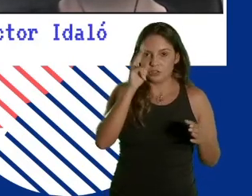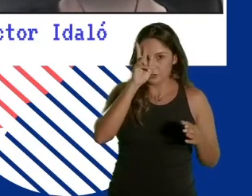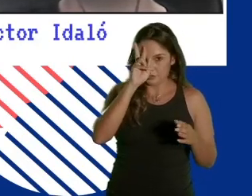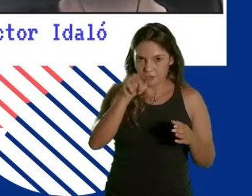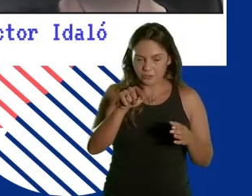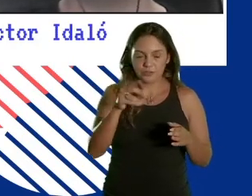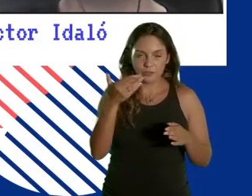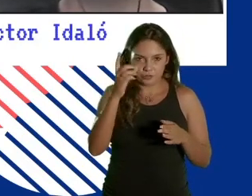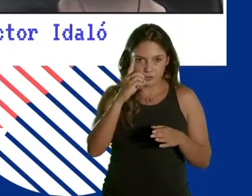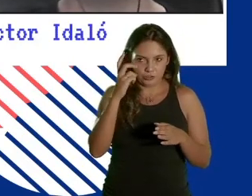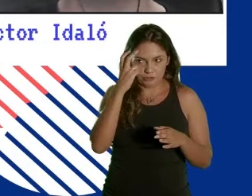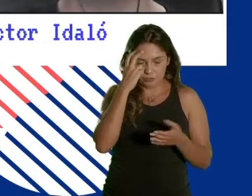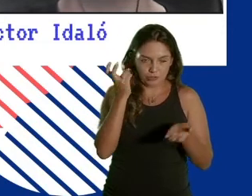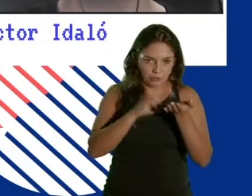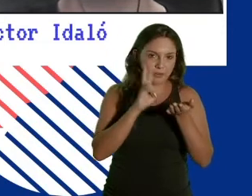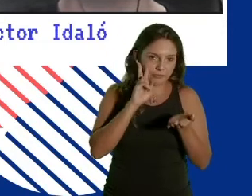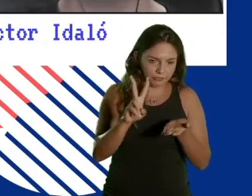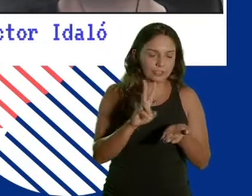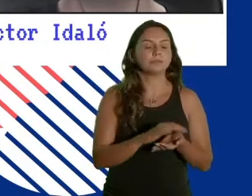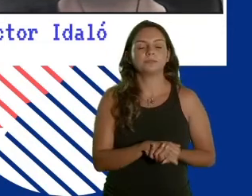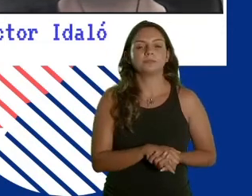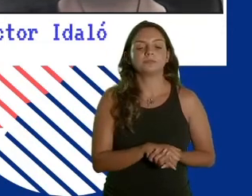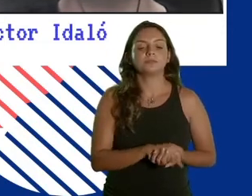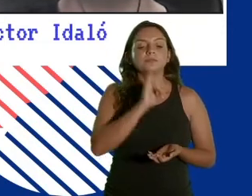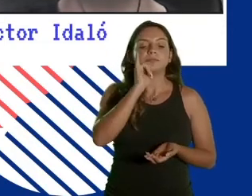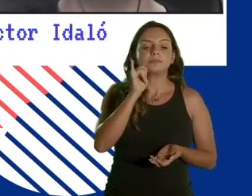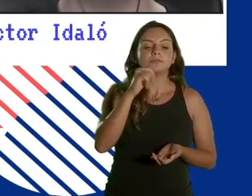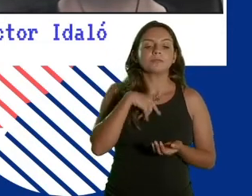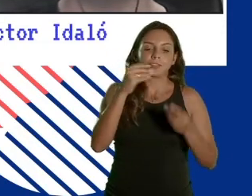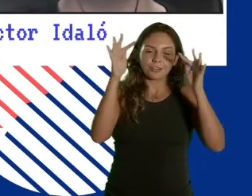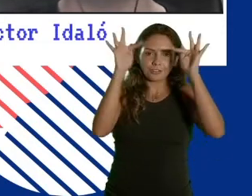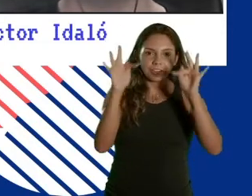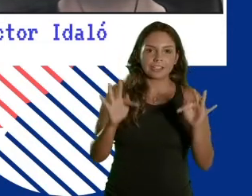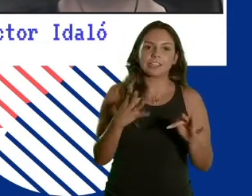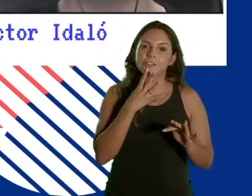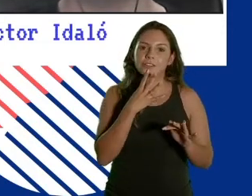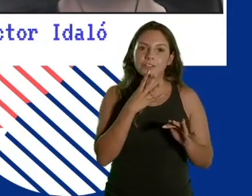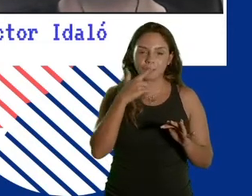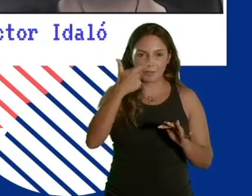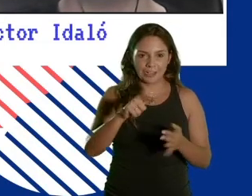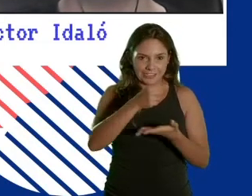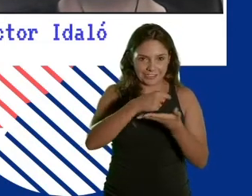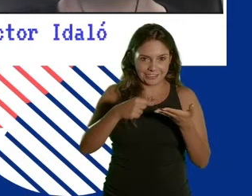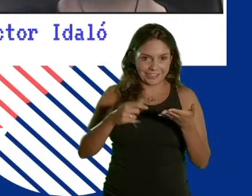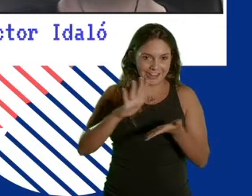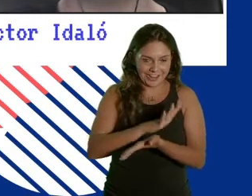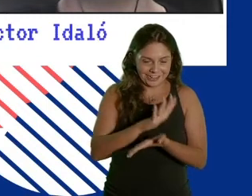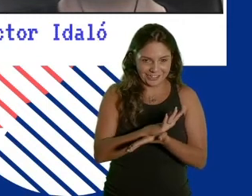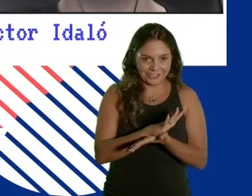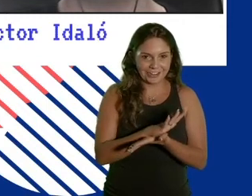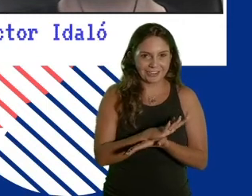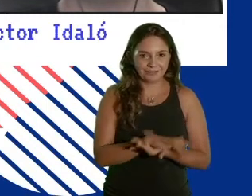maravilhosas aqui. Hoje de manhã eu vi a Lucrécia. Ela disse, estou muito feliz em conhecer mais escritores